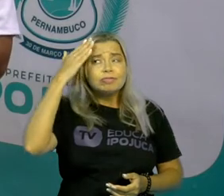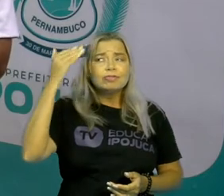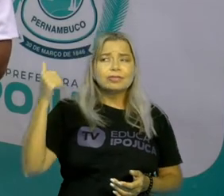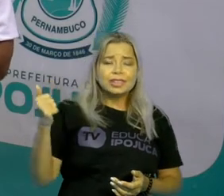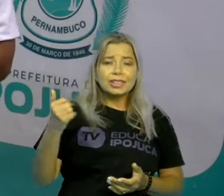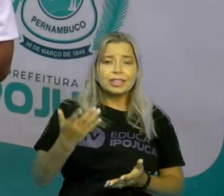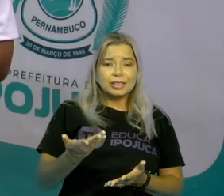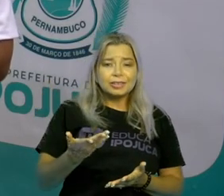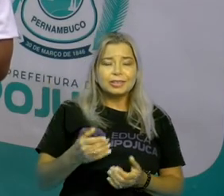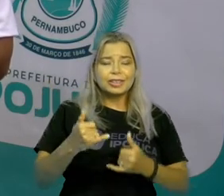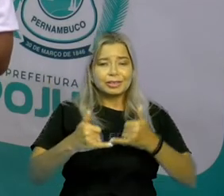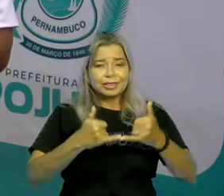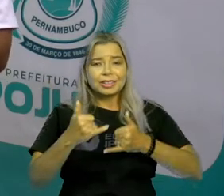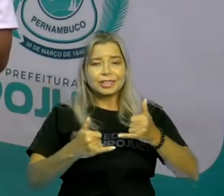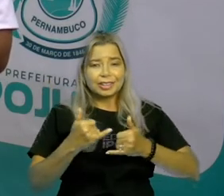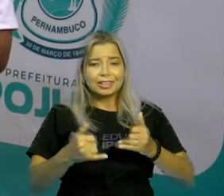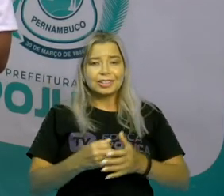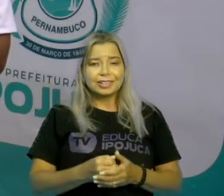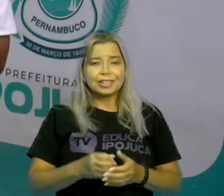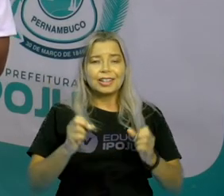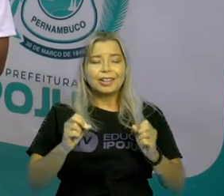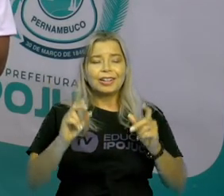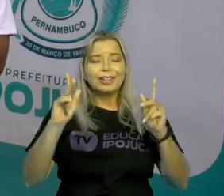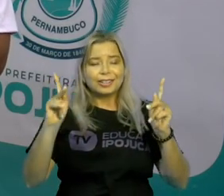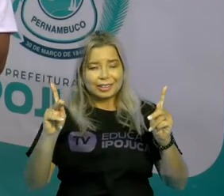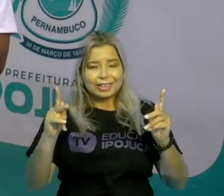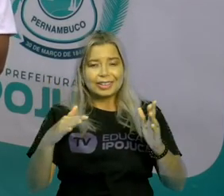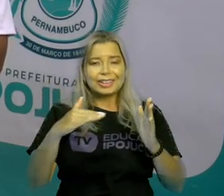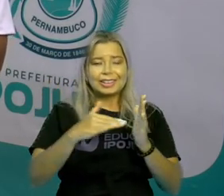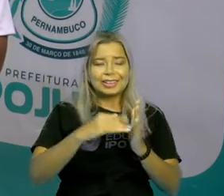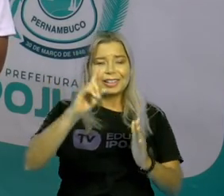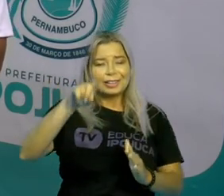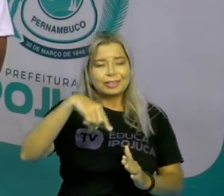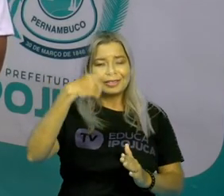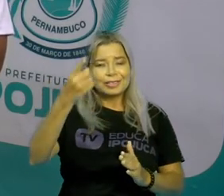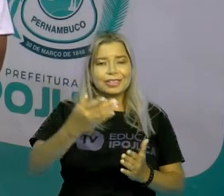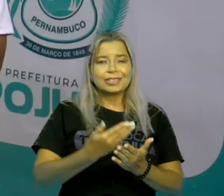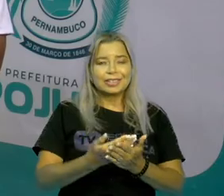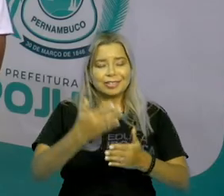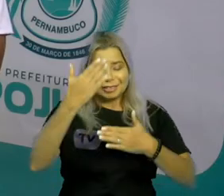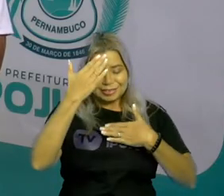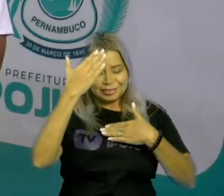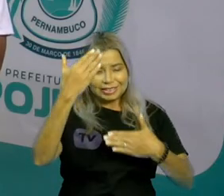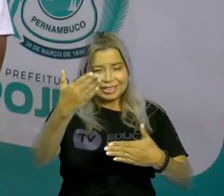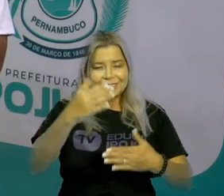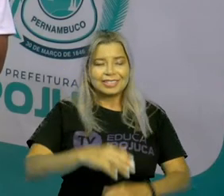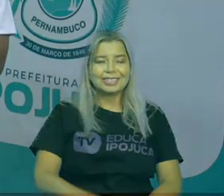Esse é seu desafio. Até a próxima aula. Grata pela sua presença.